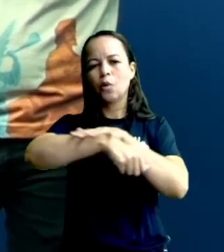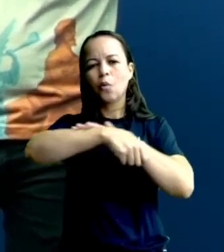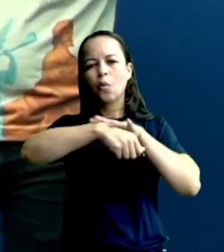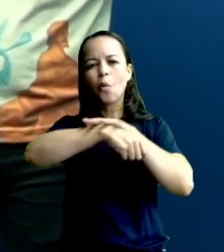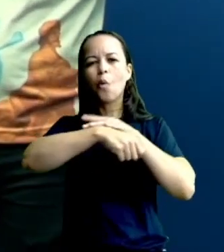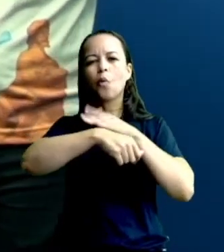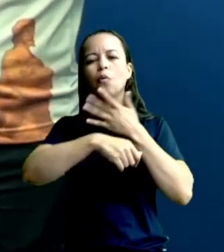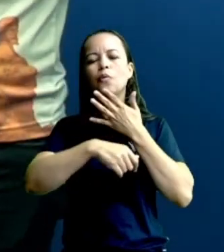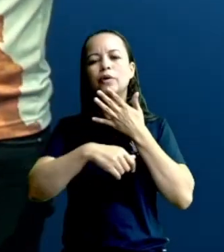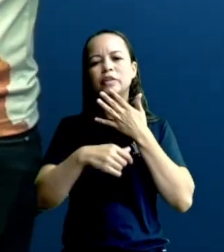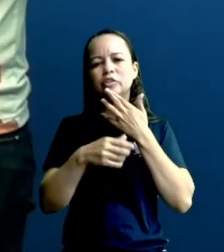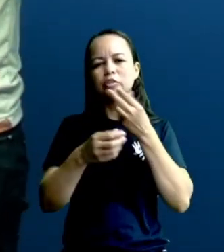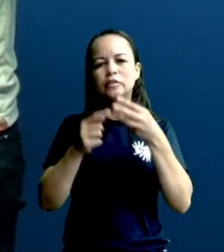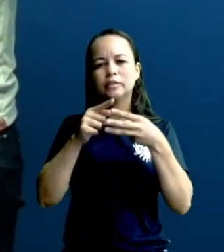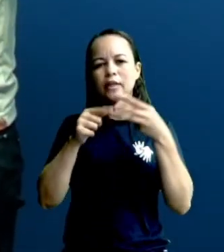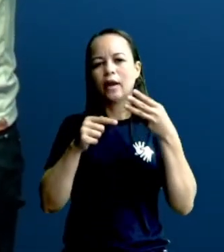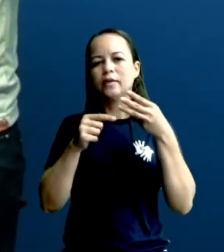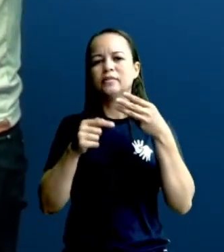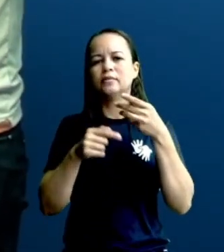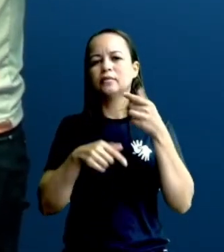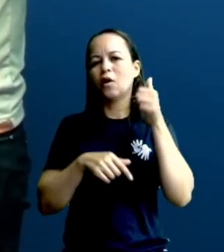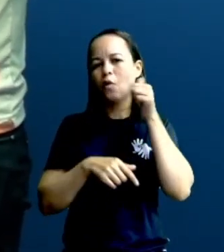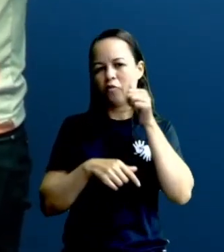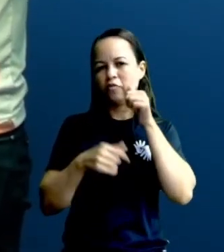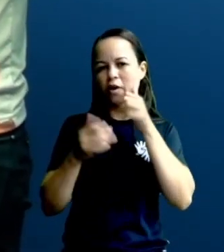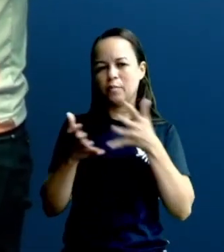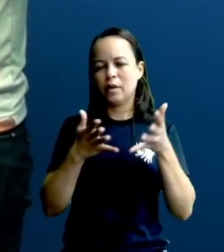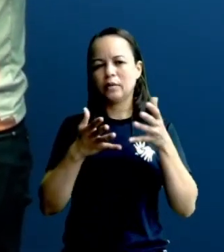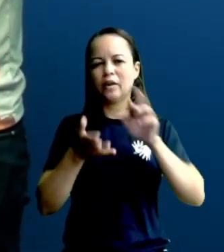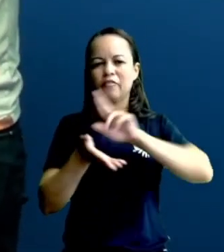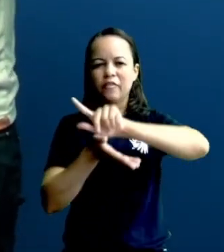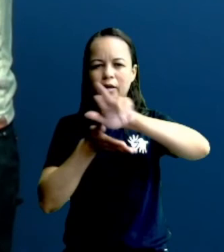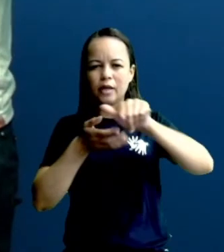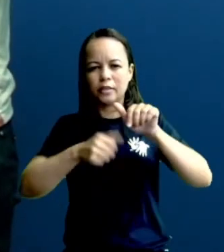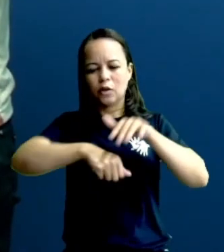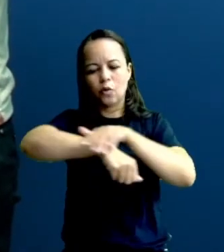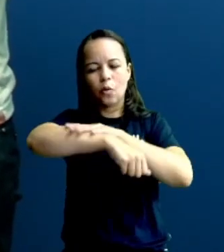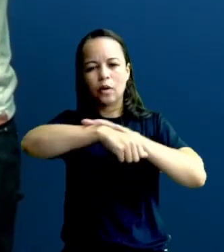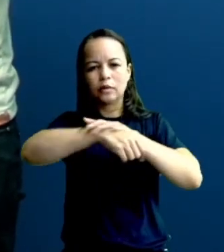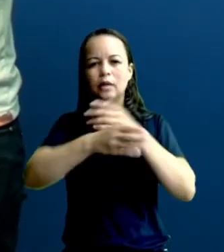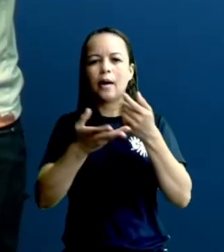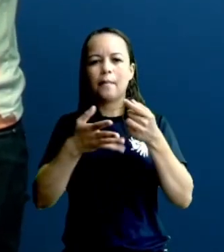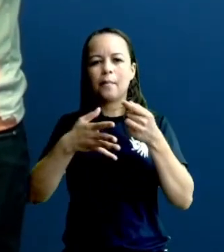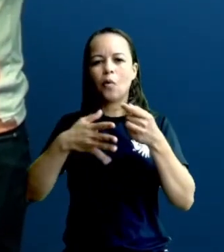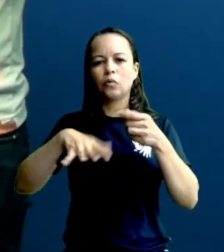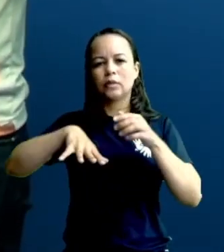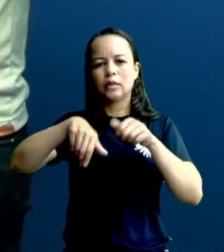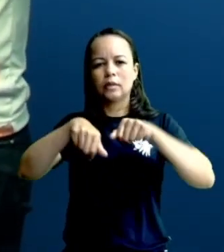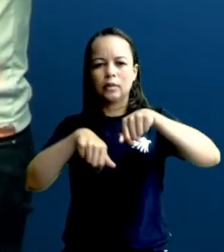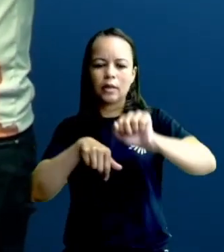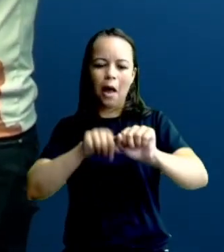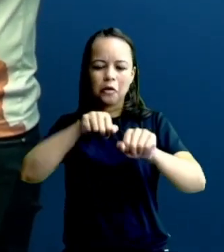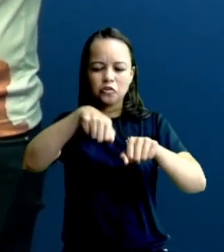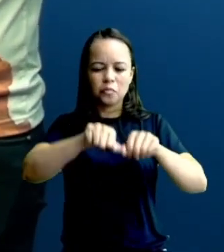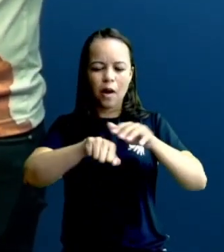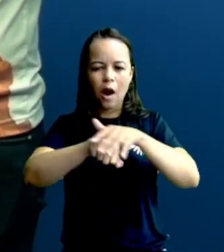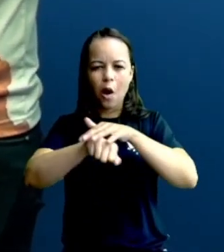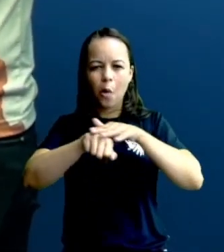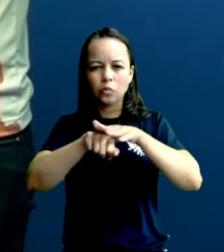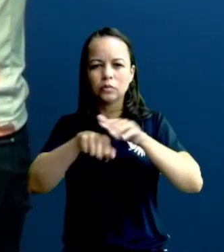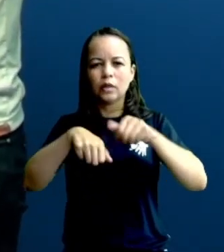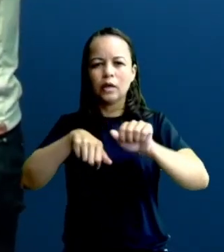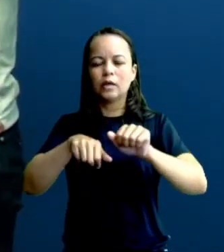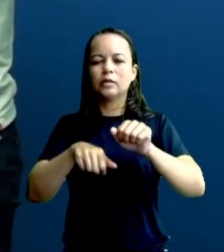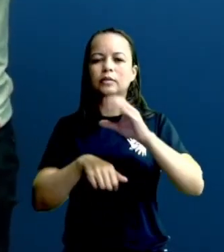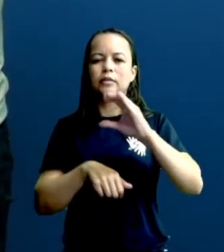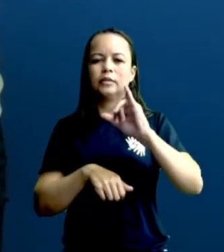fêmea? Ou então, por que existe tanta variação na coloração da ponta da cauda, da ponta das patas dos gatos siameses? Por que